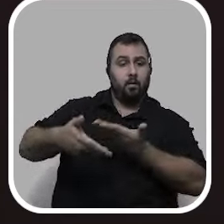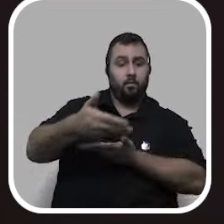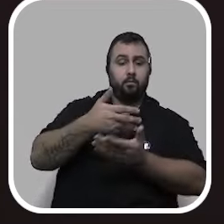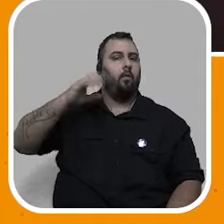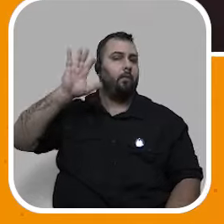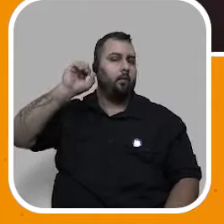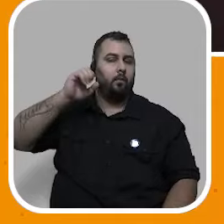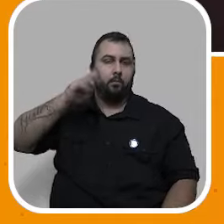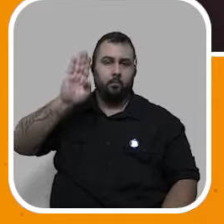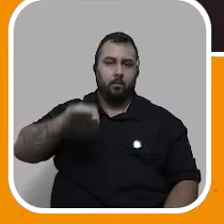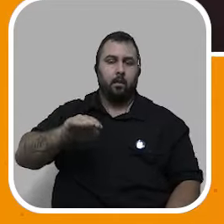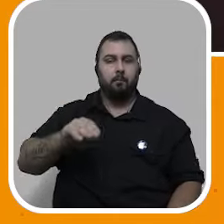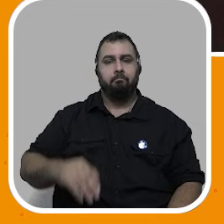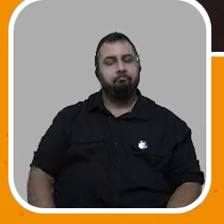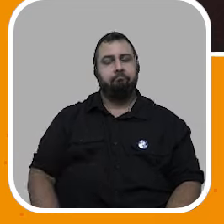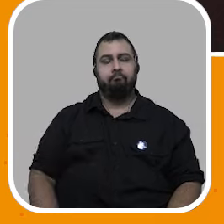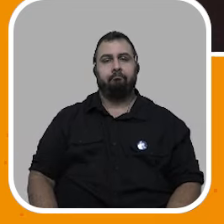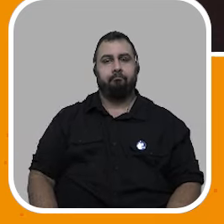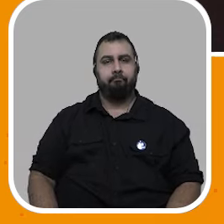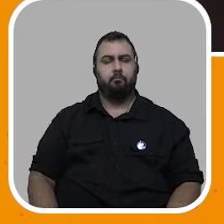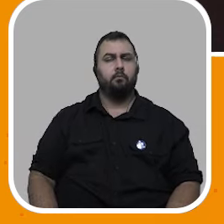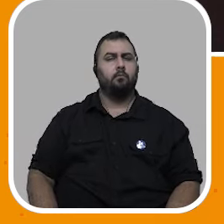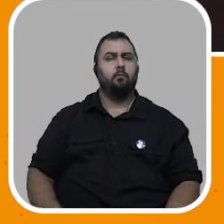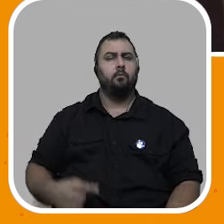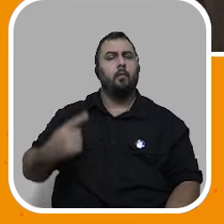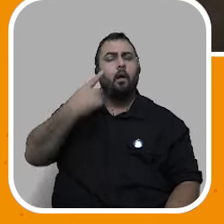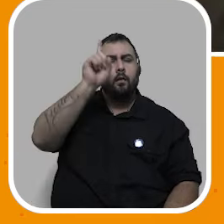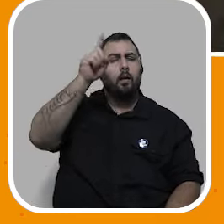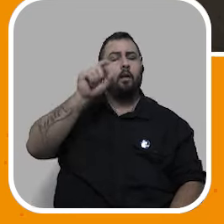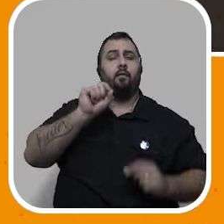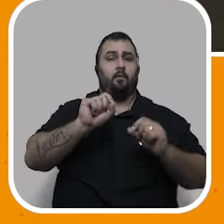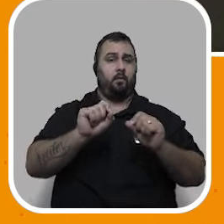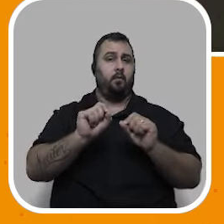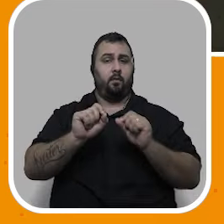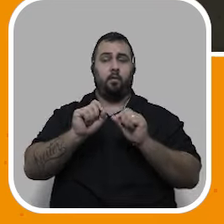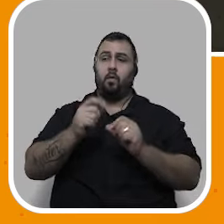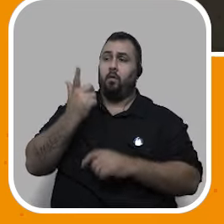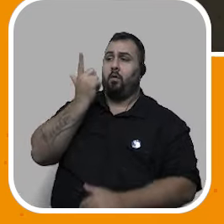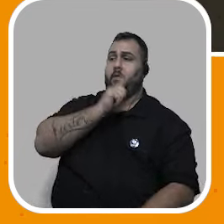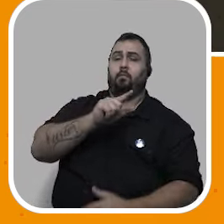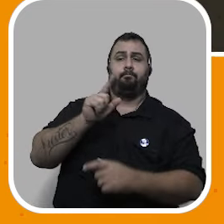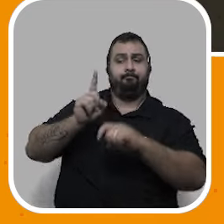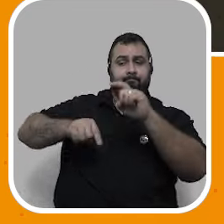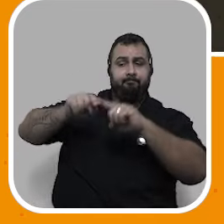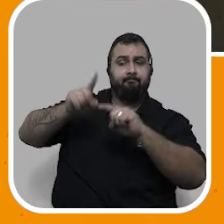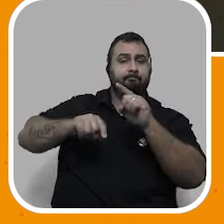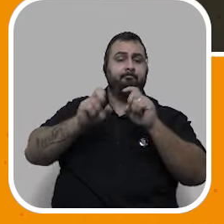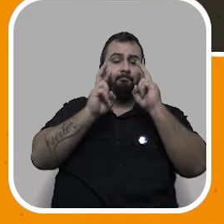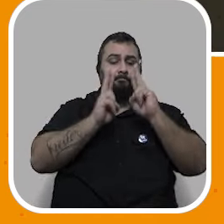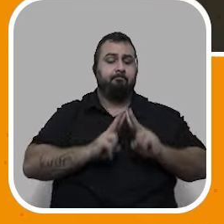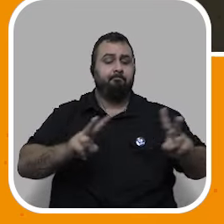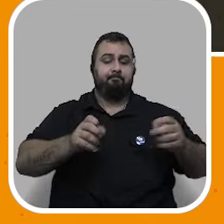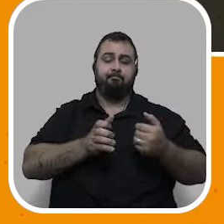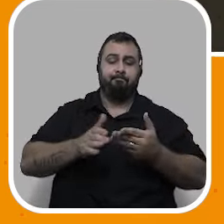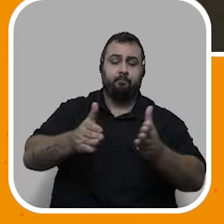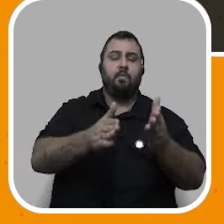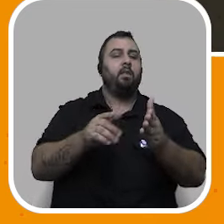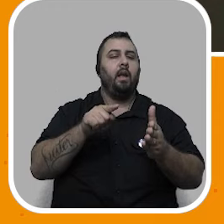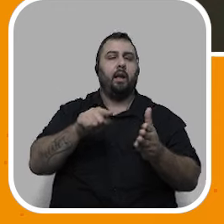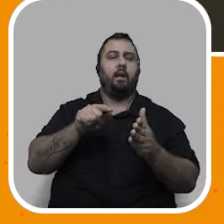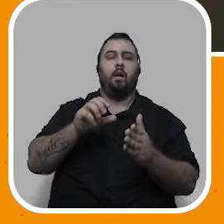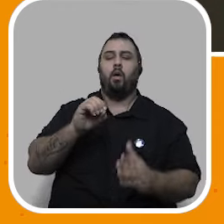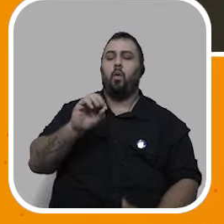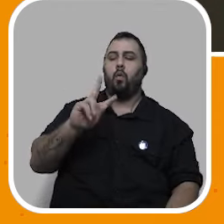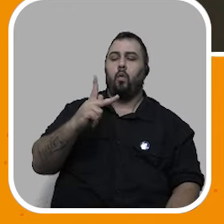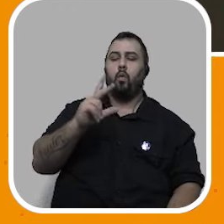iluminação então então e a ideia foi conseguir o material que a gente que a gente vê na estrada que é o olho de gato